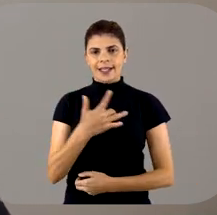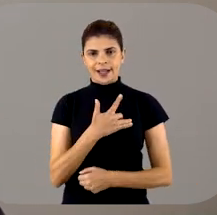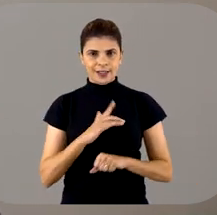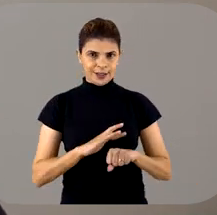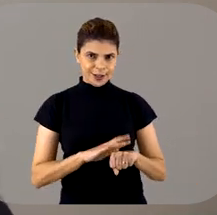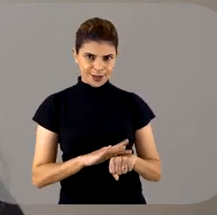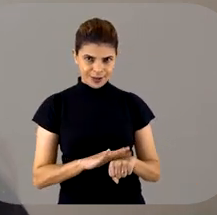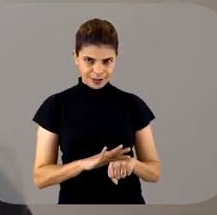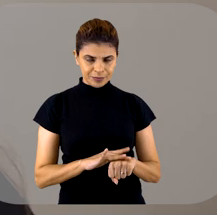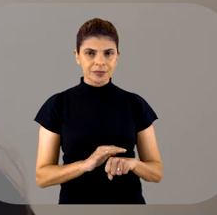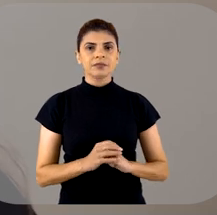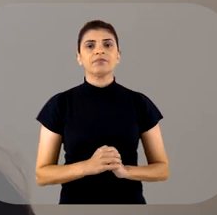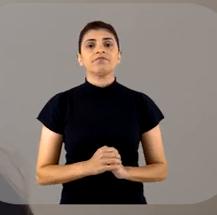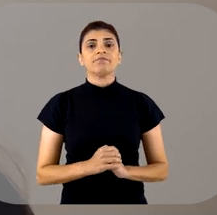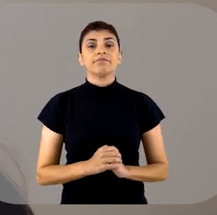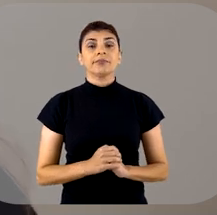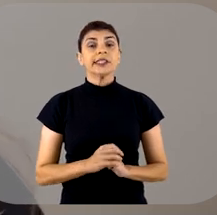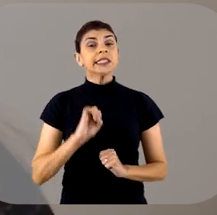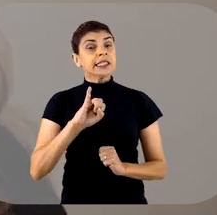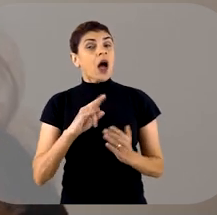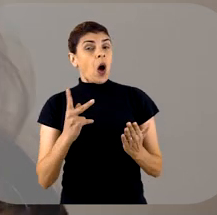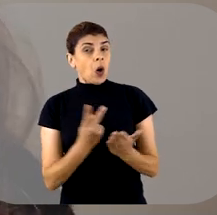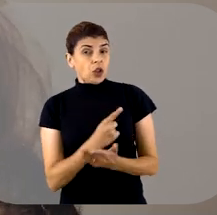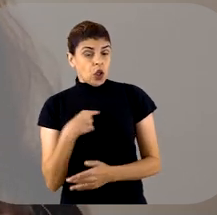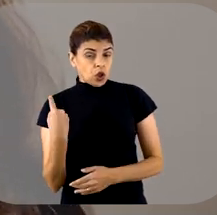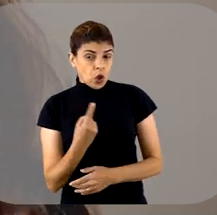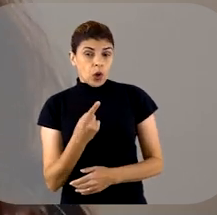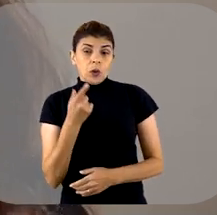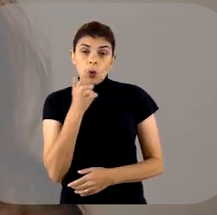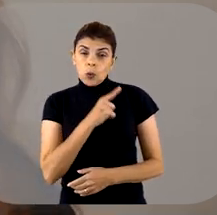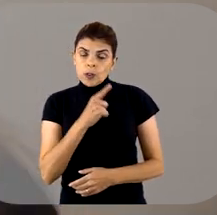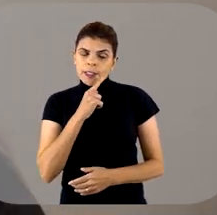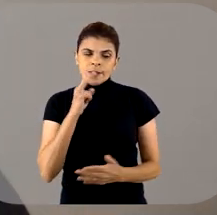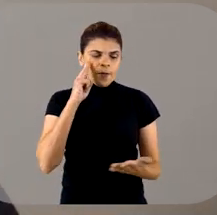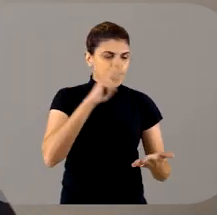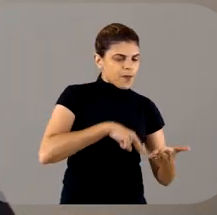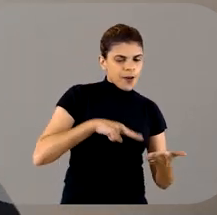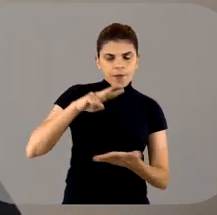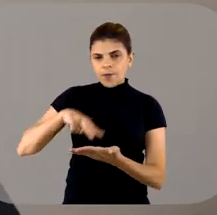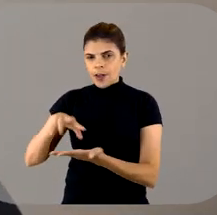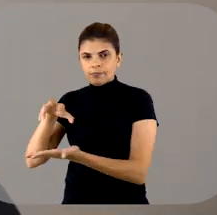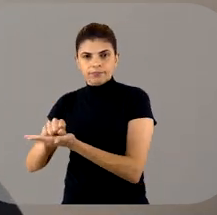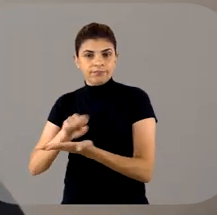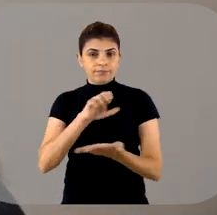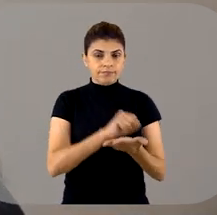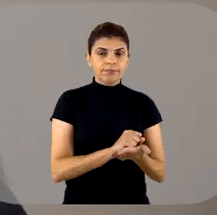essas concepções de saúde e de doença. E se por um lado, né, a gente